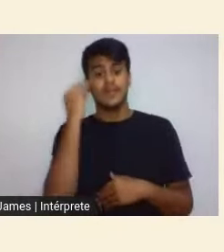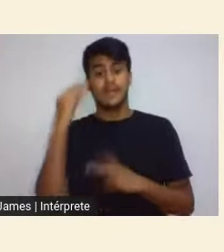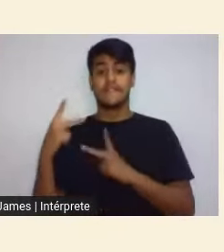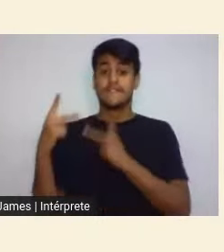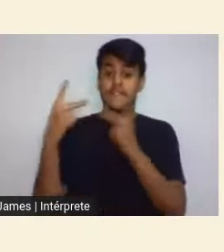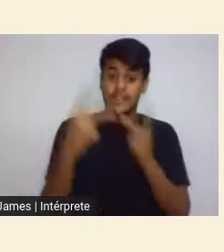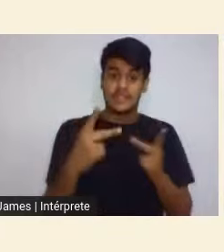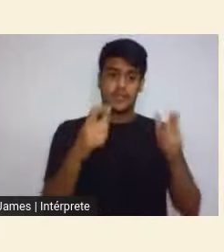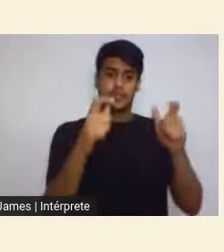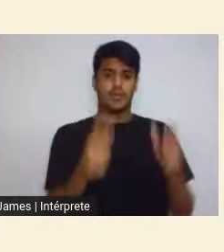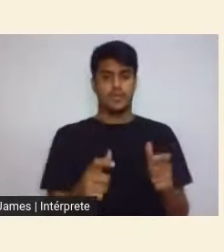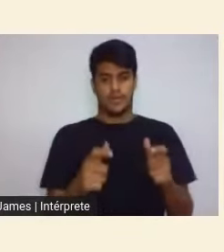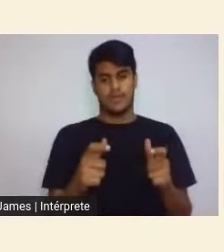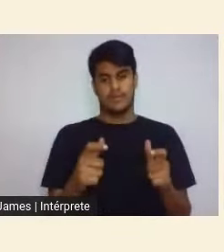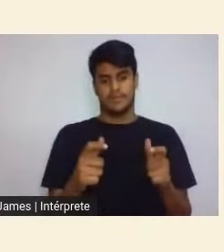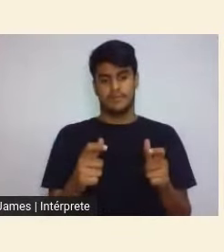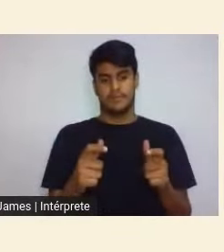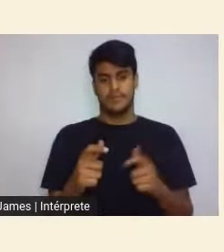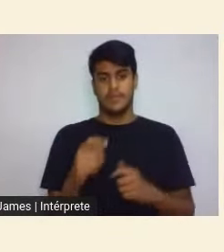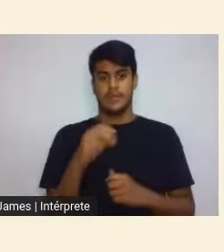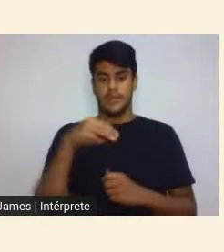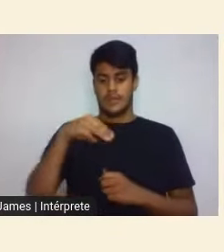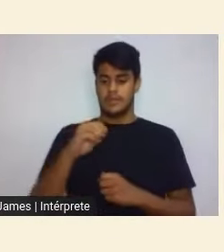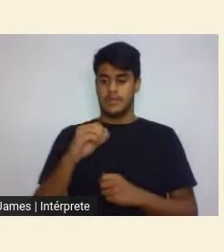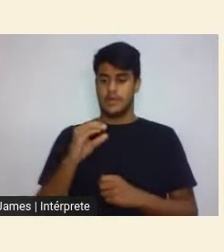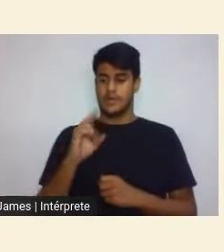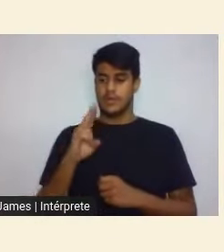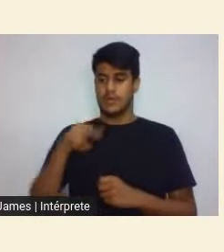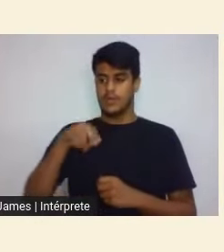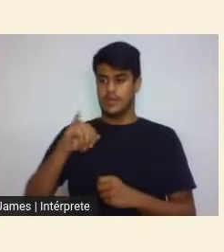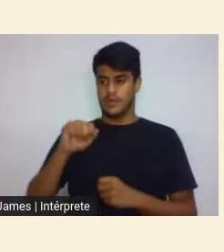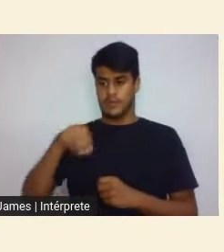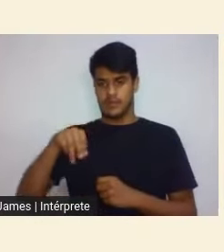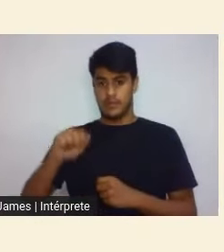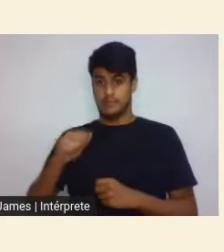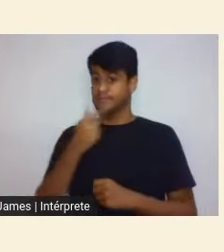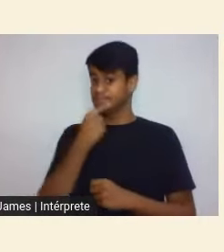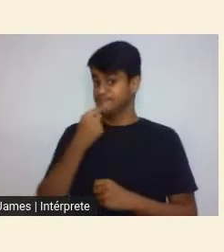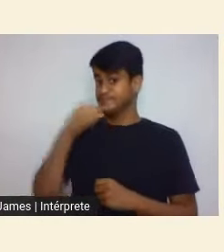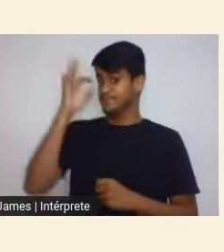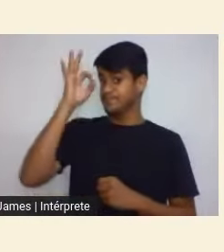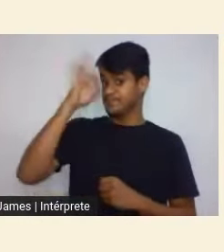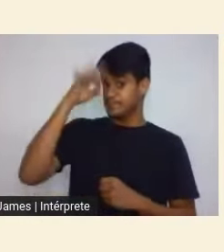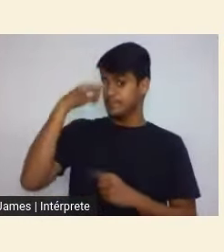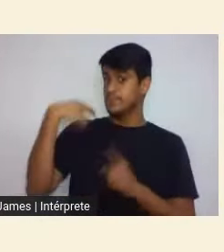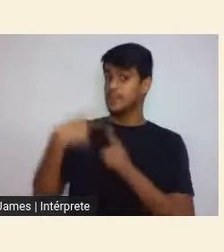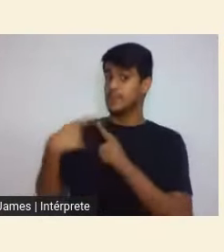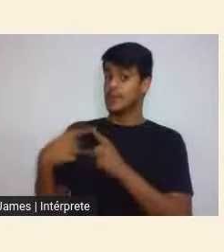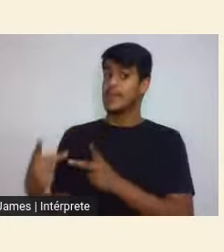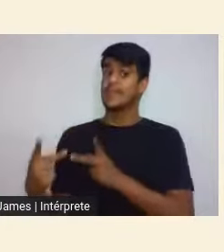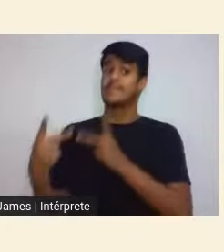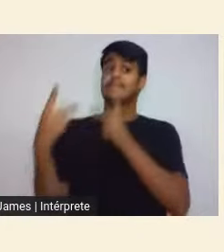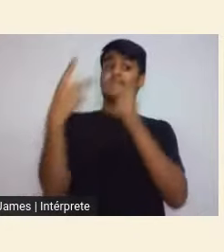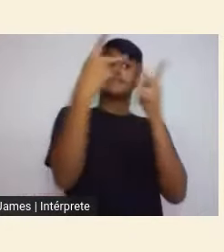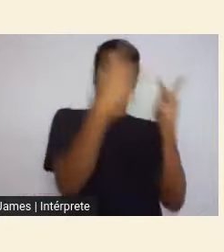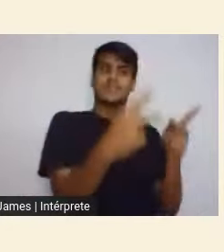região. Macunaíma, de Mário de Andrade, originada da viagem de turista aprendiz, em